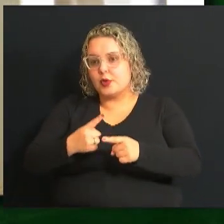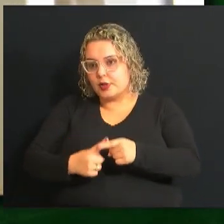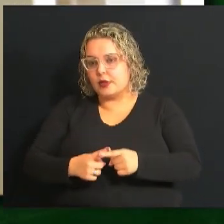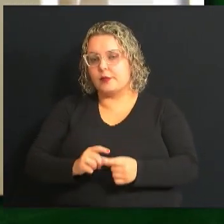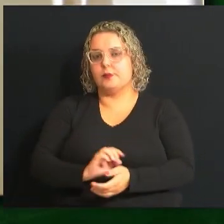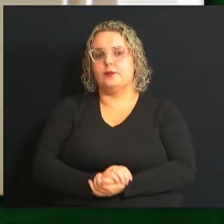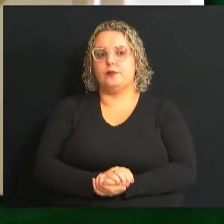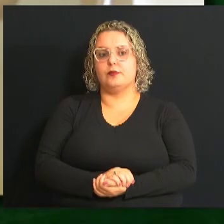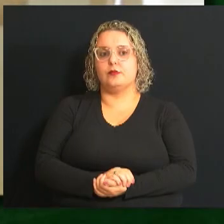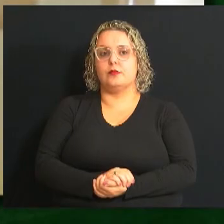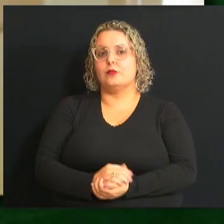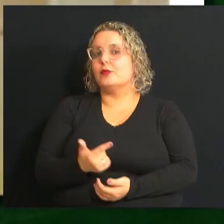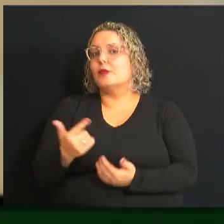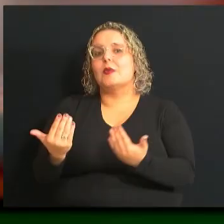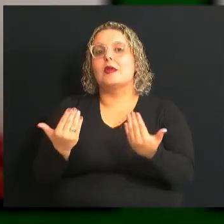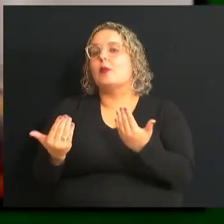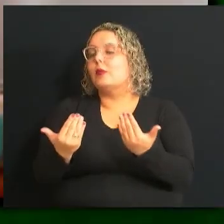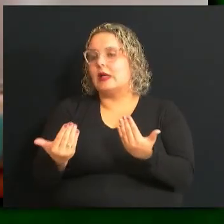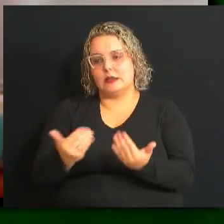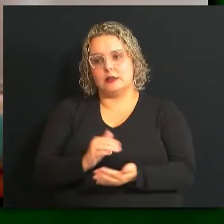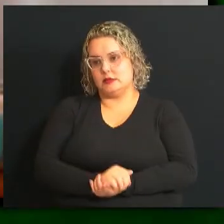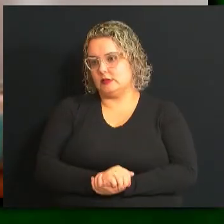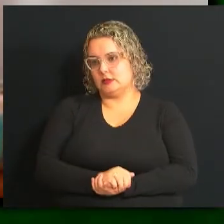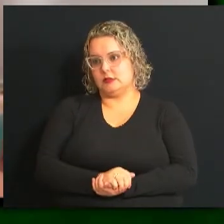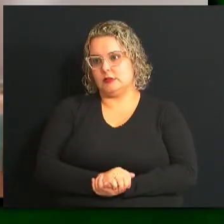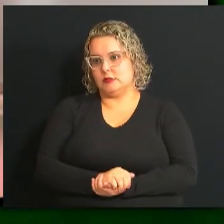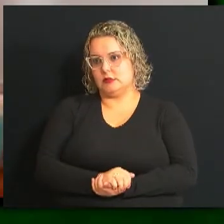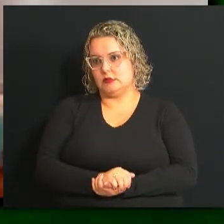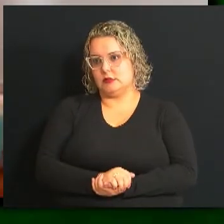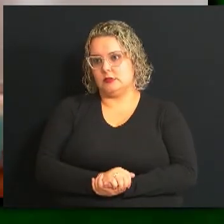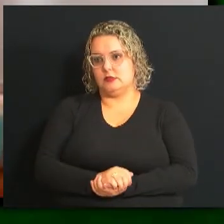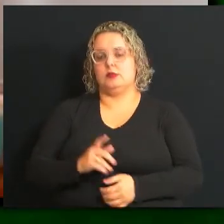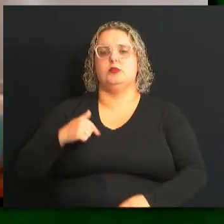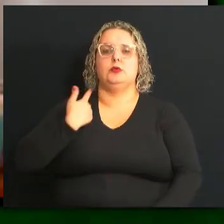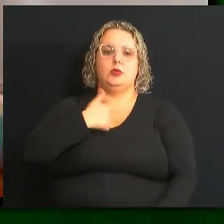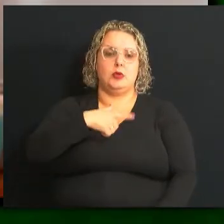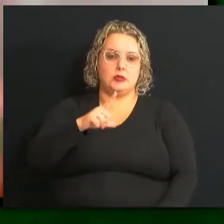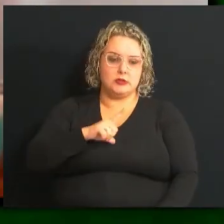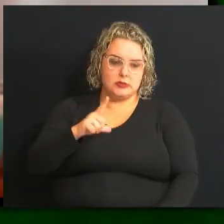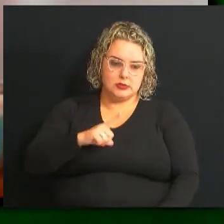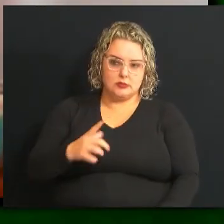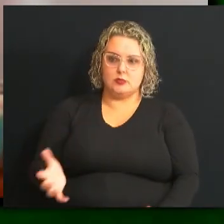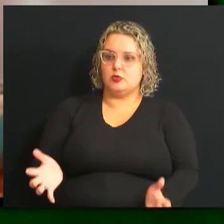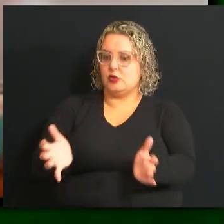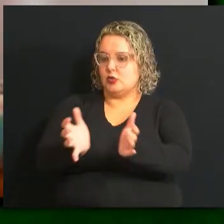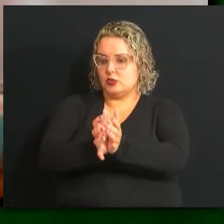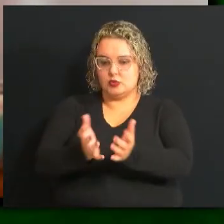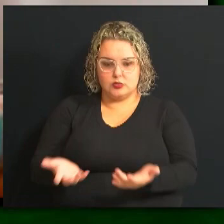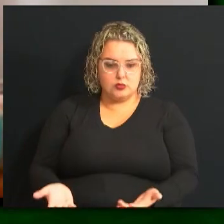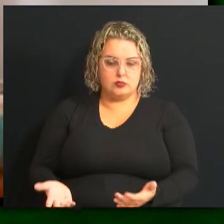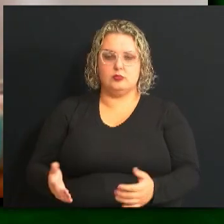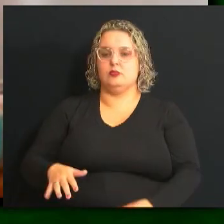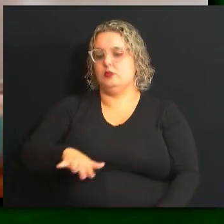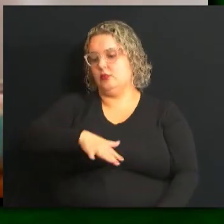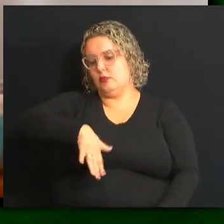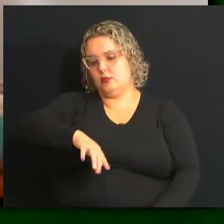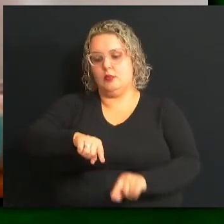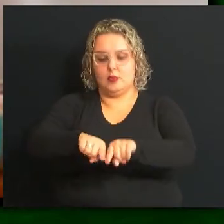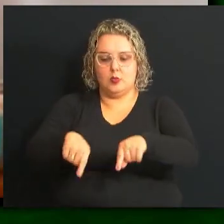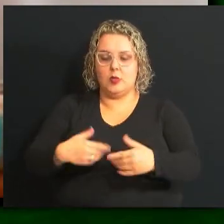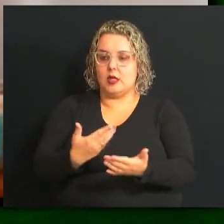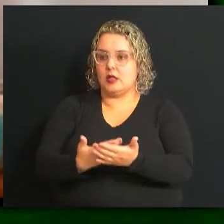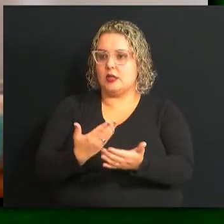tem comparação, né? A gente ter um grupo, né, uma classe ou uma escola, né,